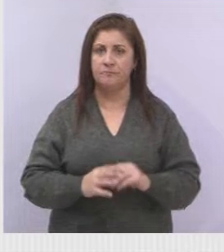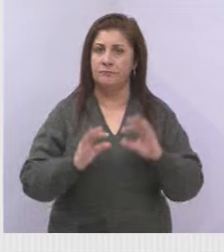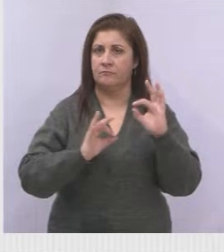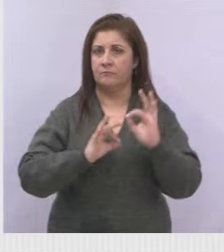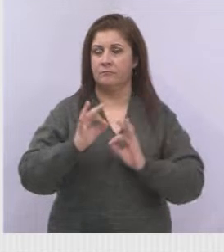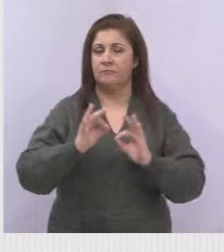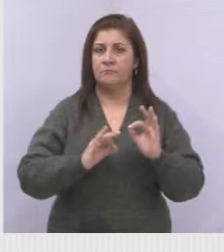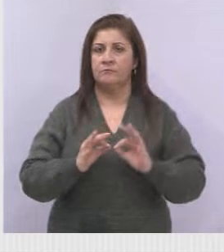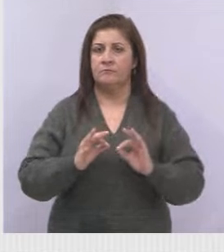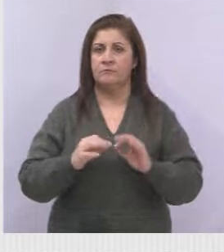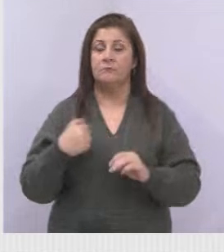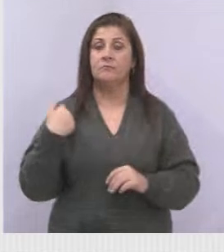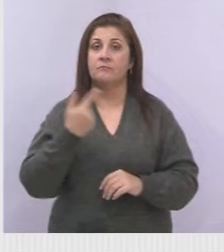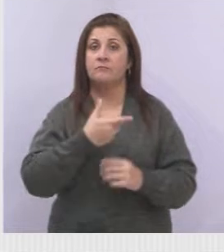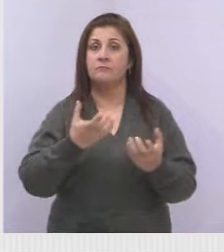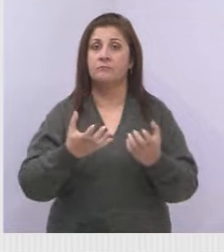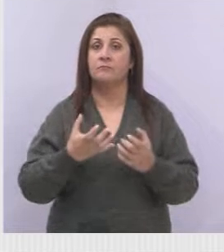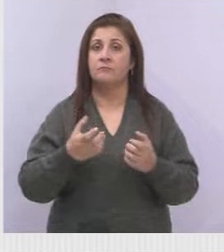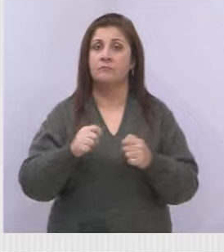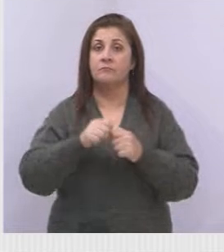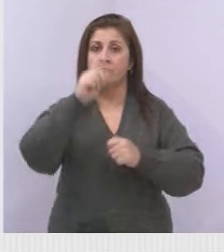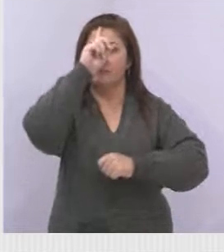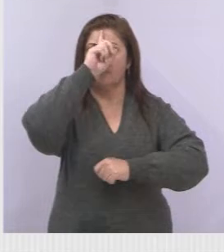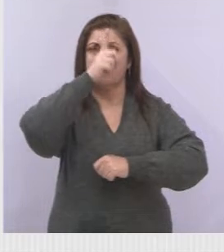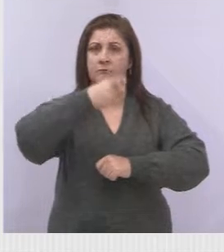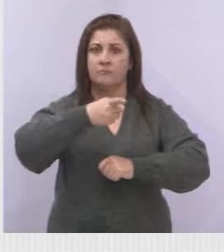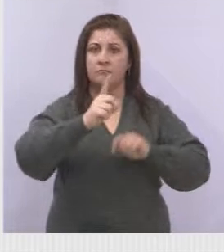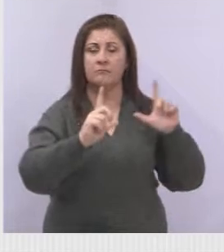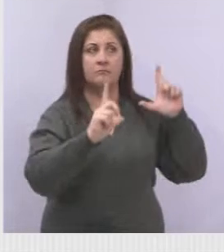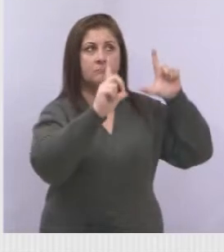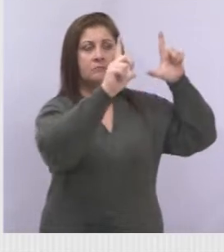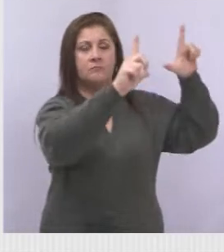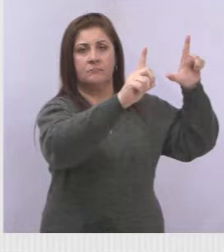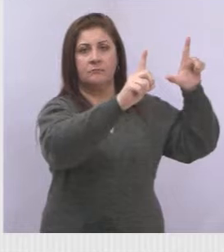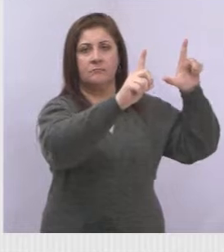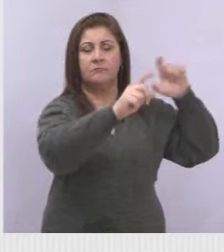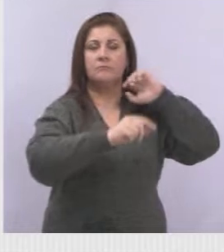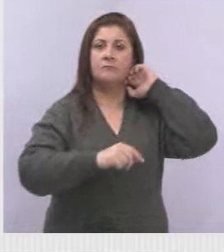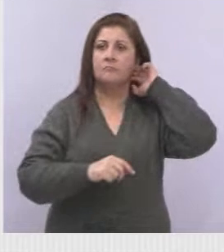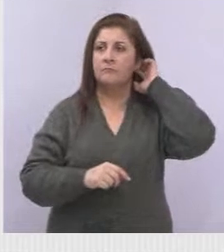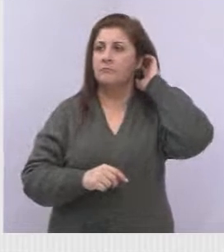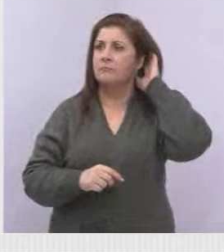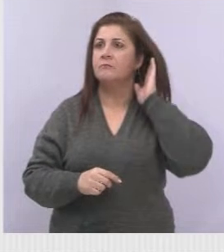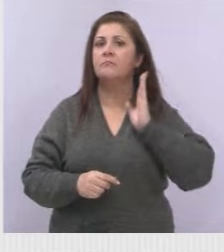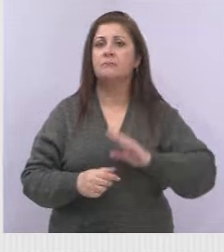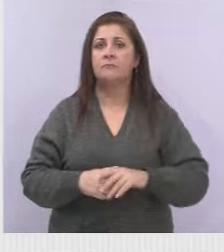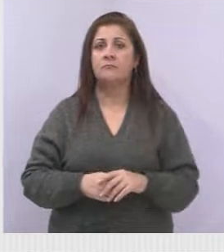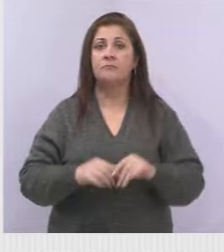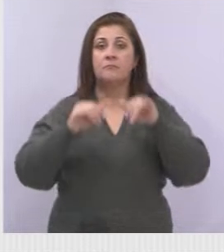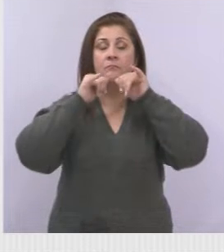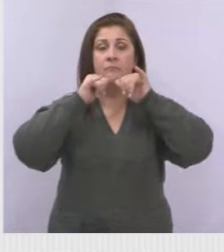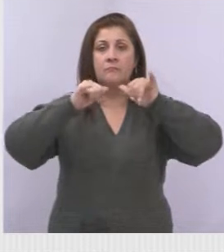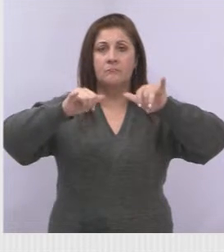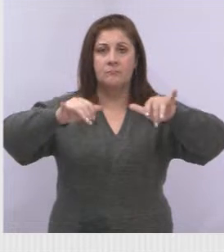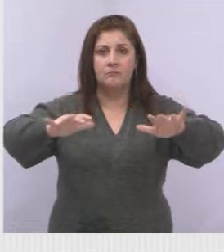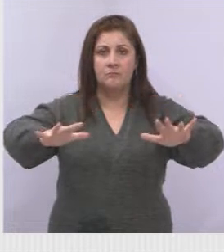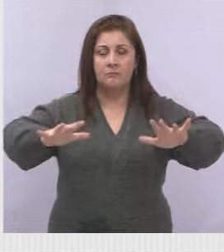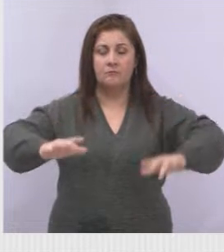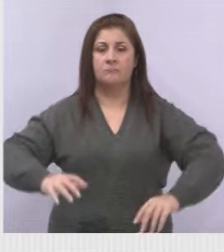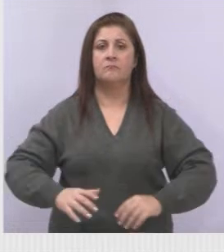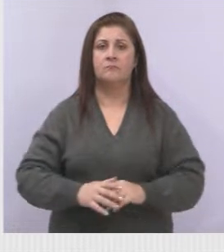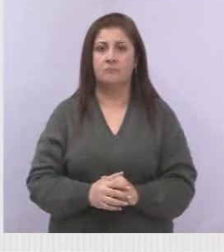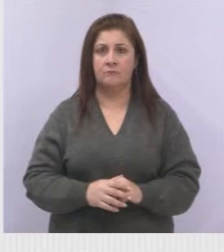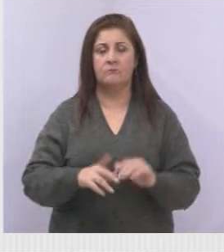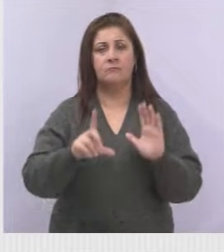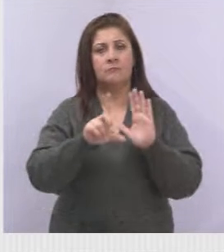proposição, pretendemos tornar obrigatória a fixação de cartazes para ampla divulgação do conteúdo